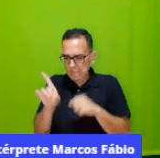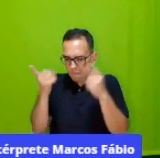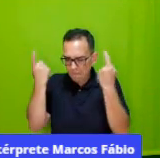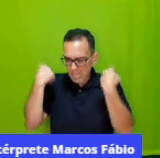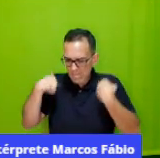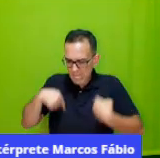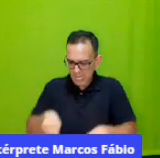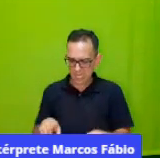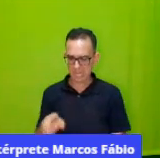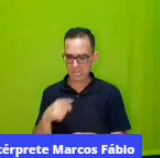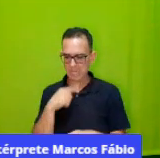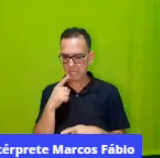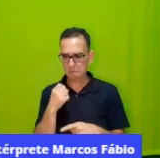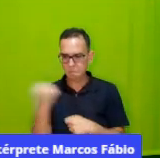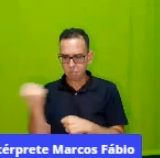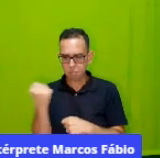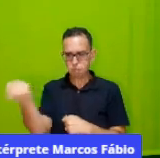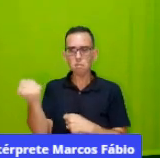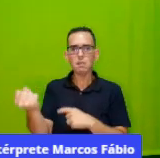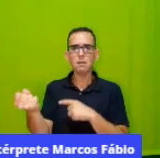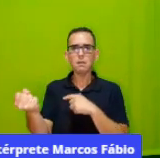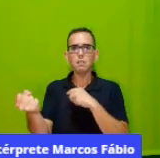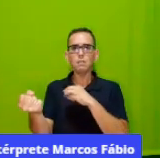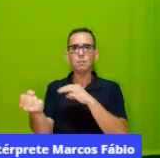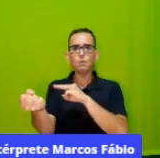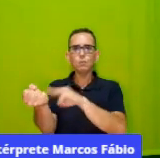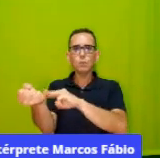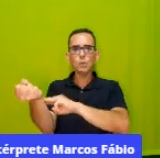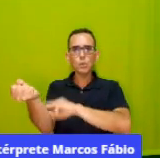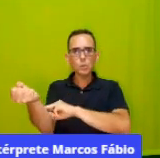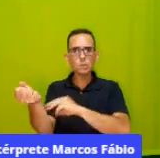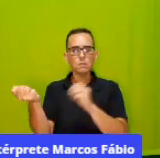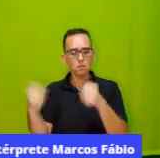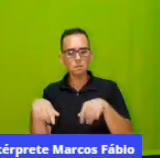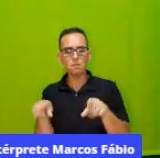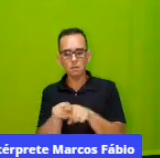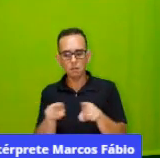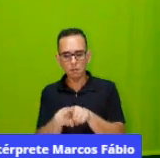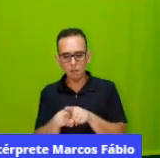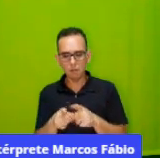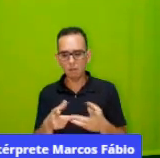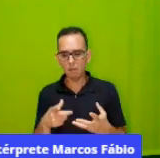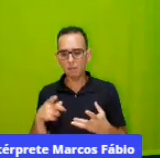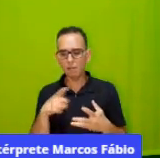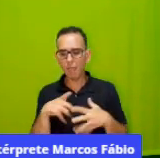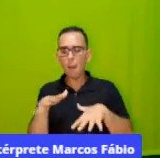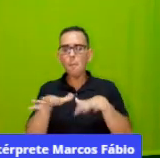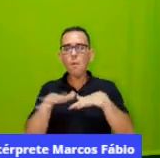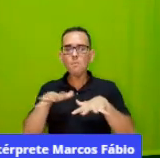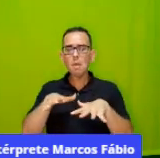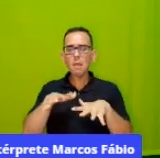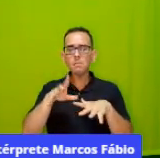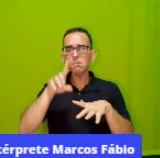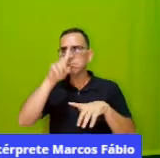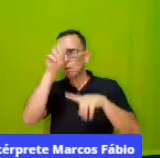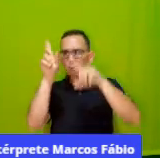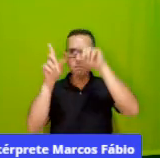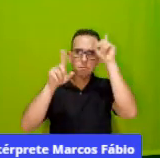muito comprometido, esse aluno com deficiência física, ele tem os espasmos musculares, né? Ele